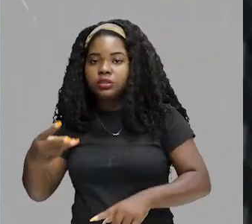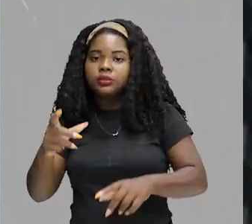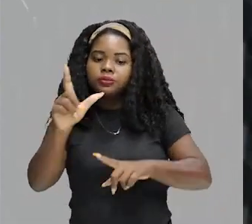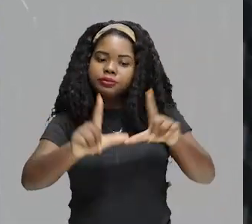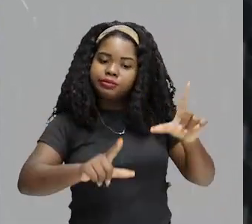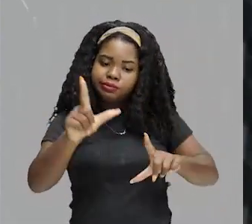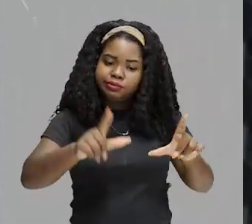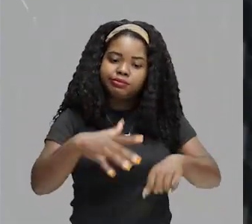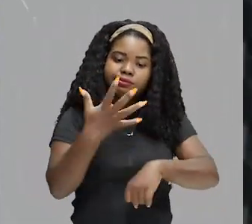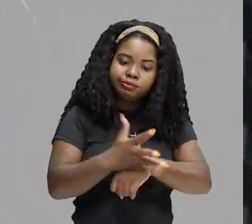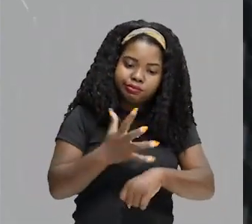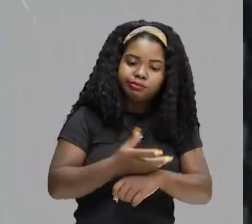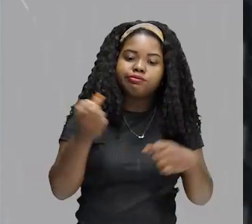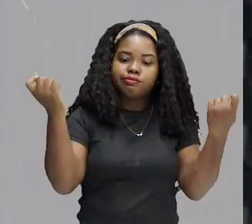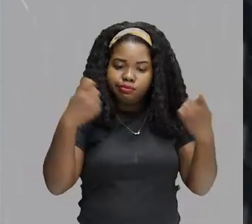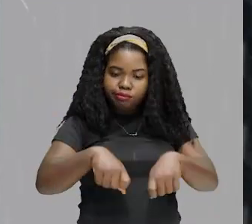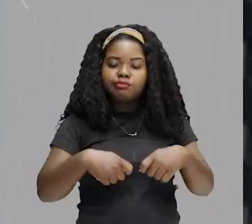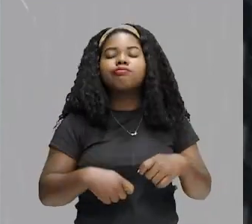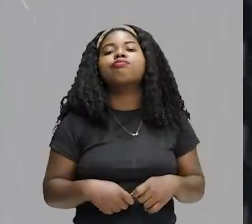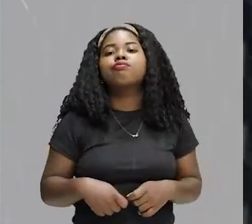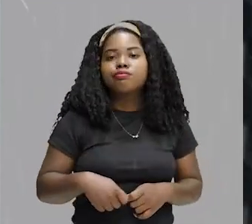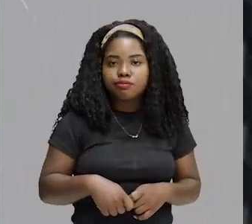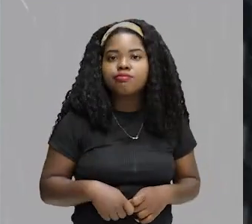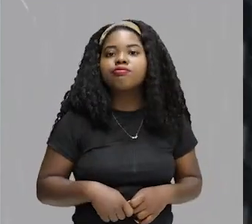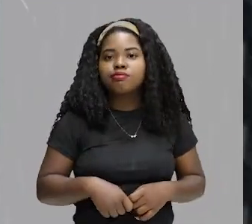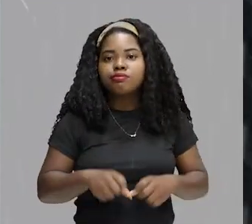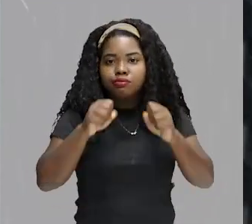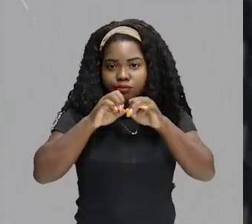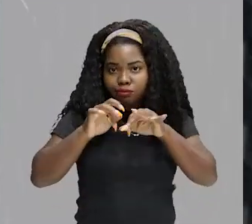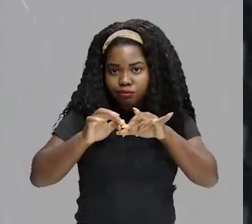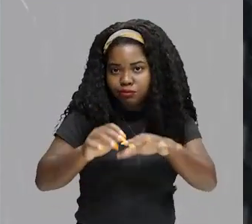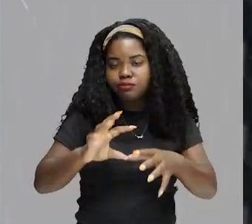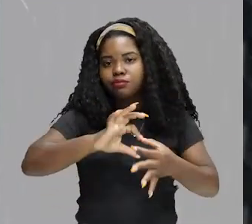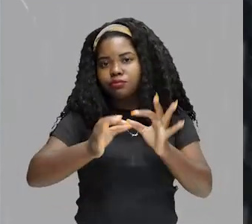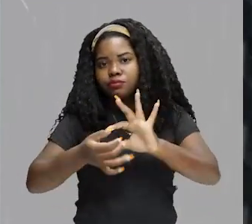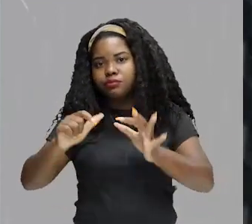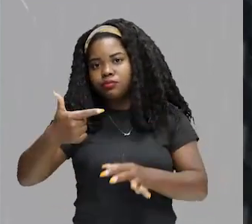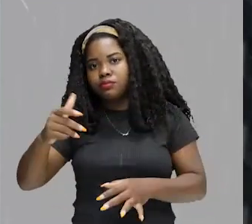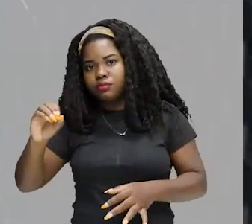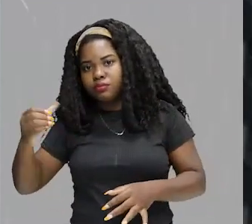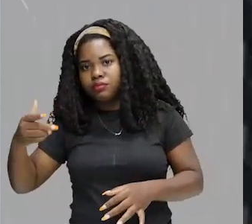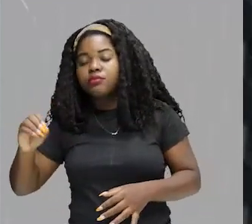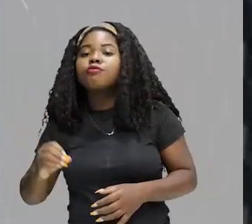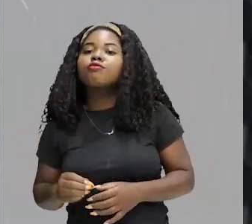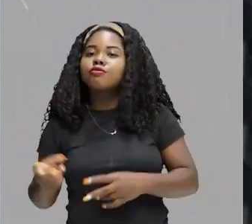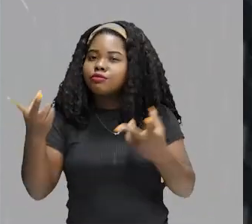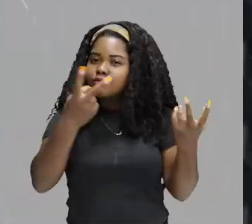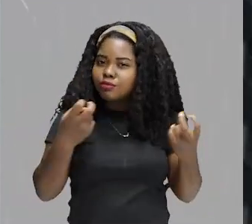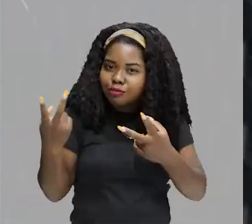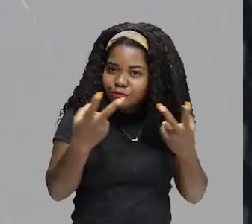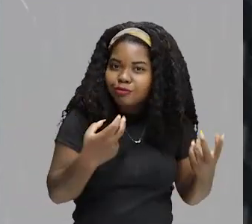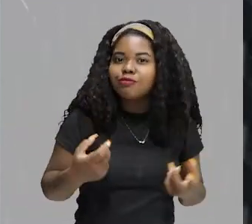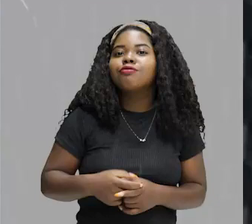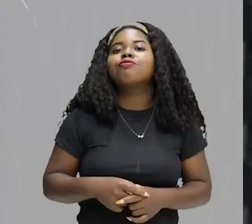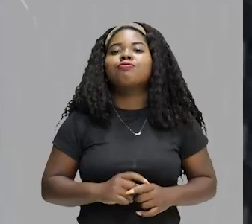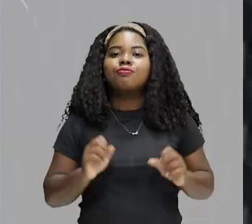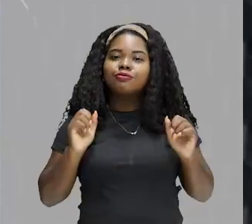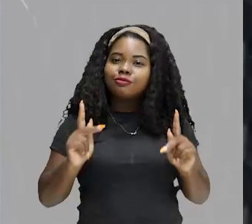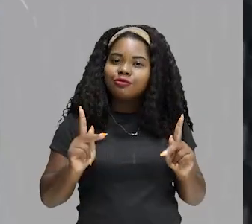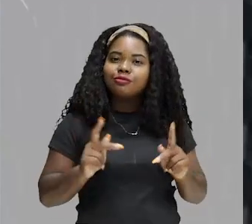plasticidade acabou que adquirindo, ganhando espaço nos Jogos Olímpicos de 2020, tendo uma maior visibilidade aí dessa modalidade com